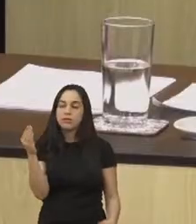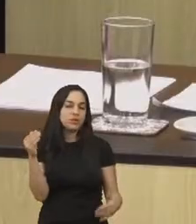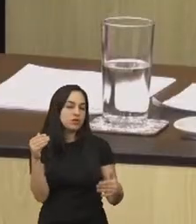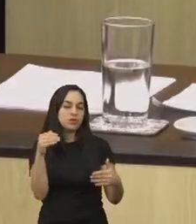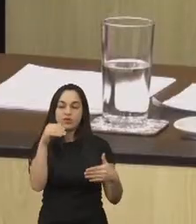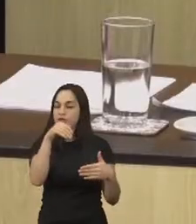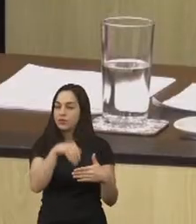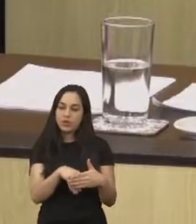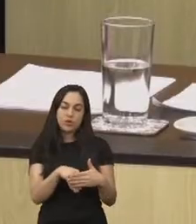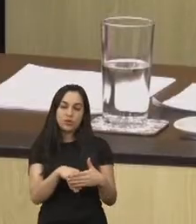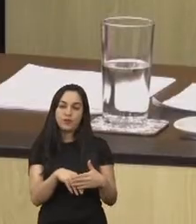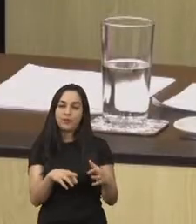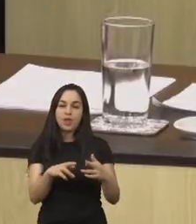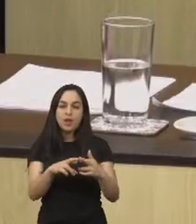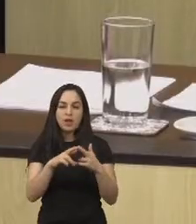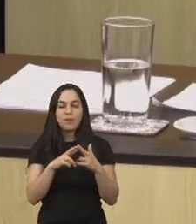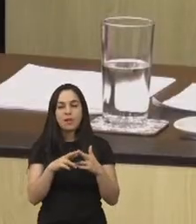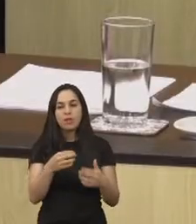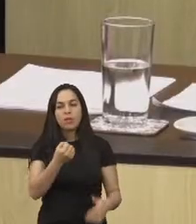Requerimento